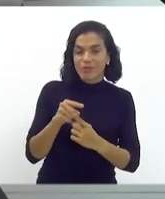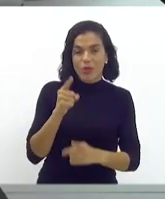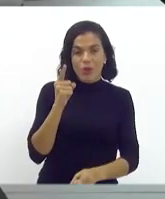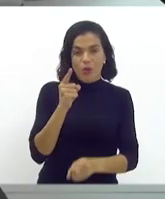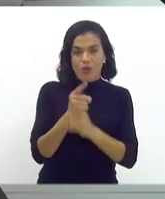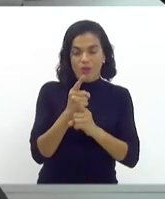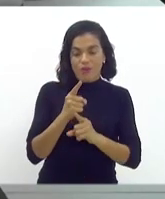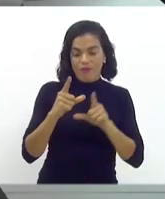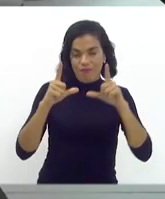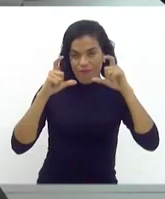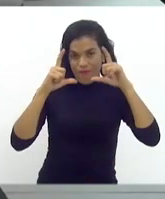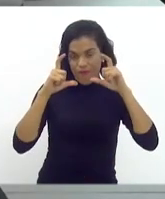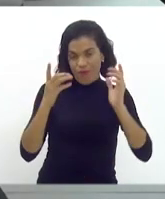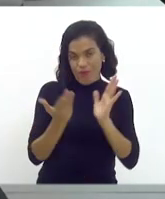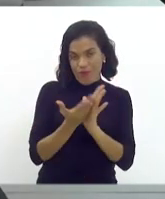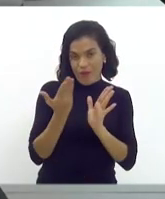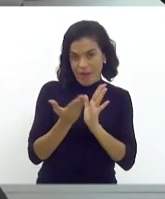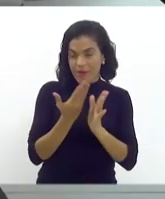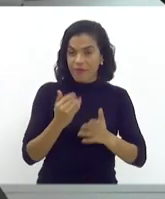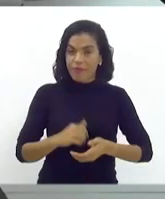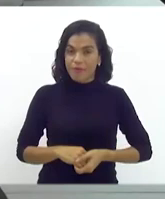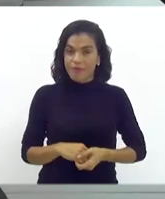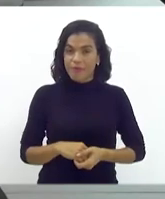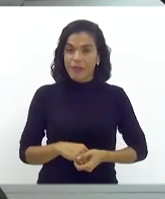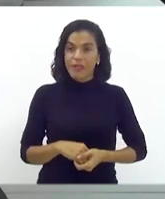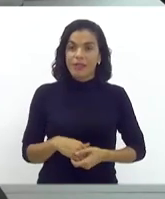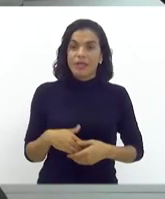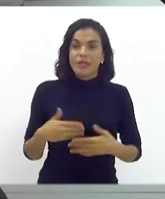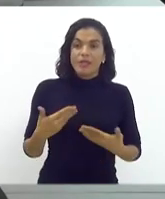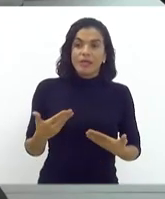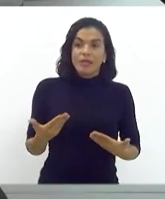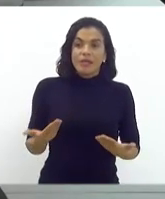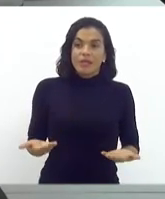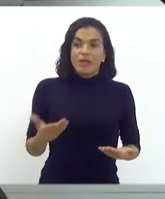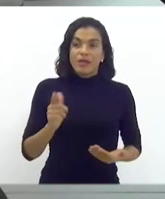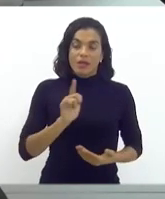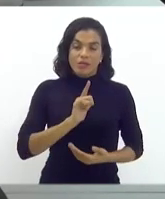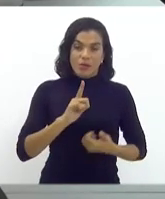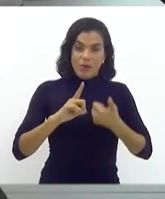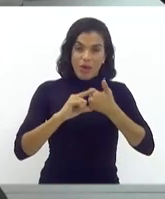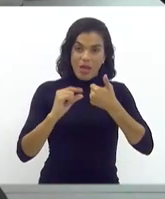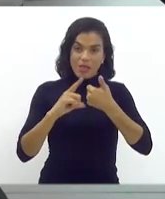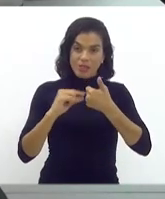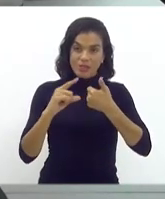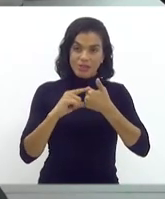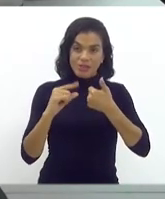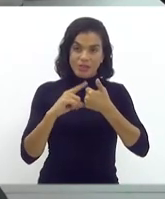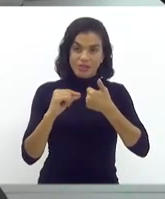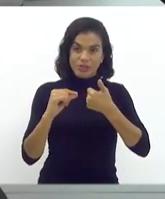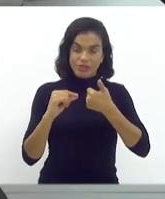fotográfico tá bom E aí nós temos o artigo é